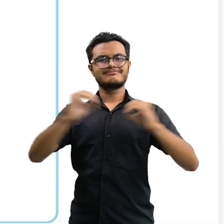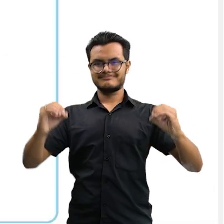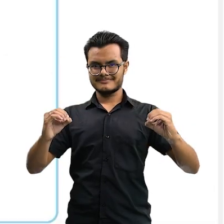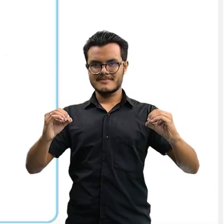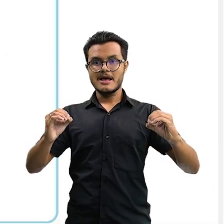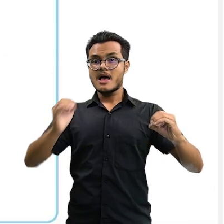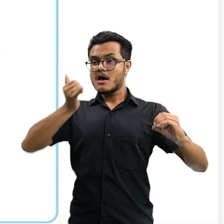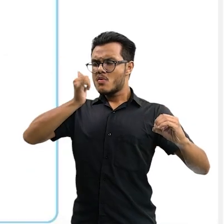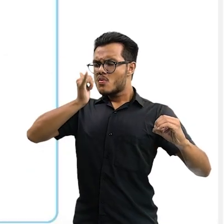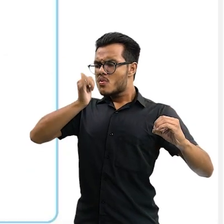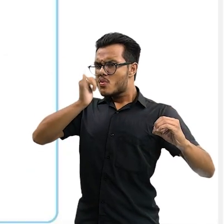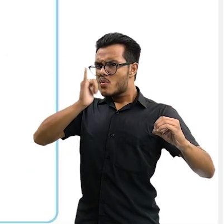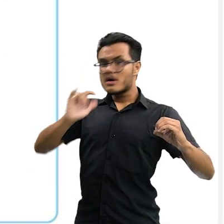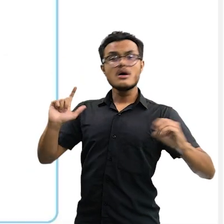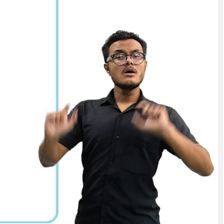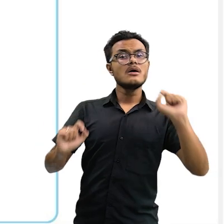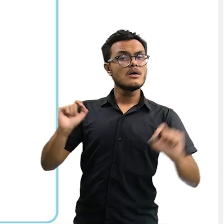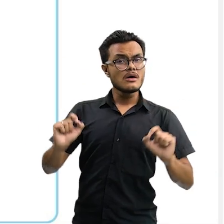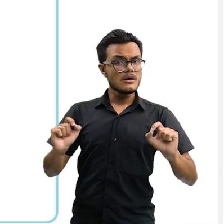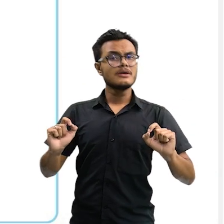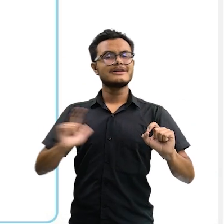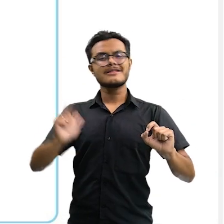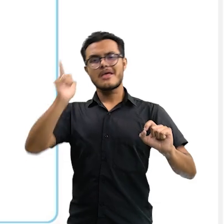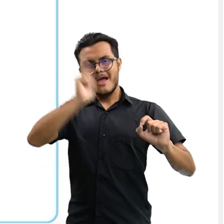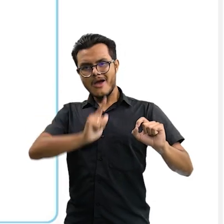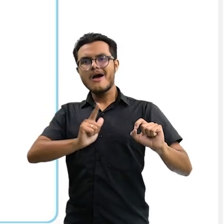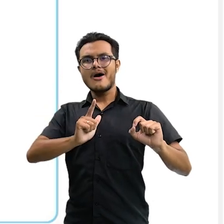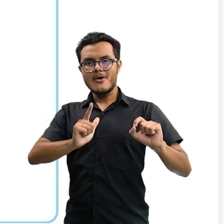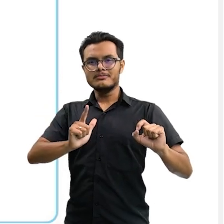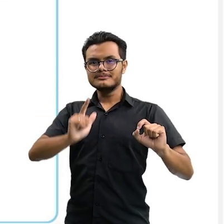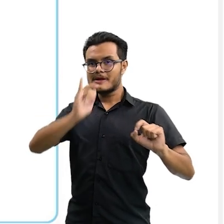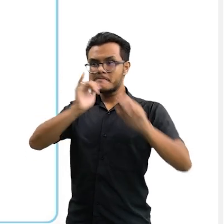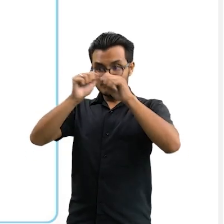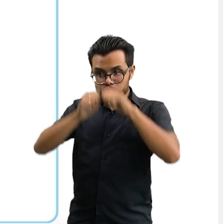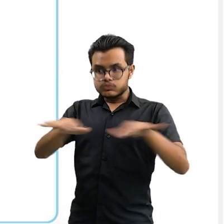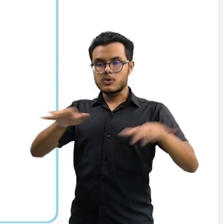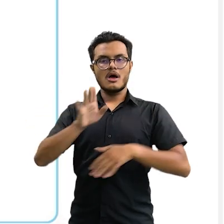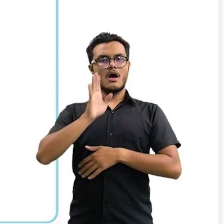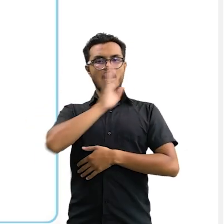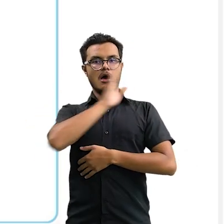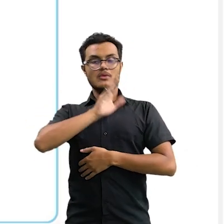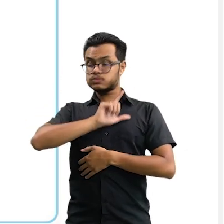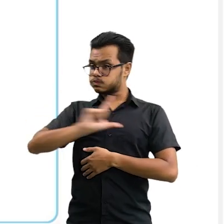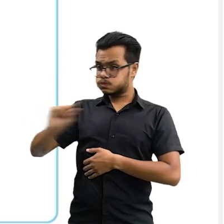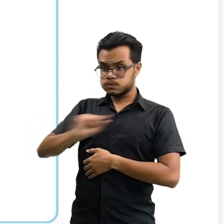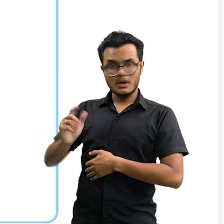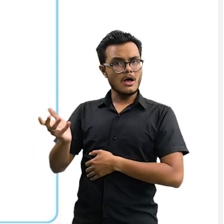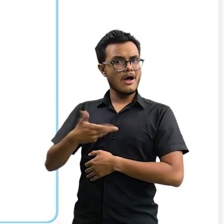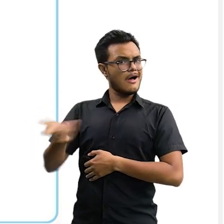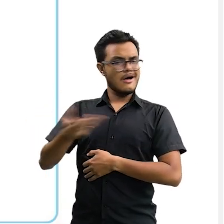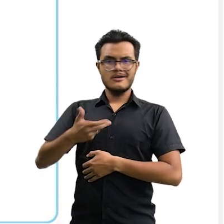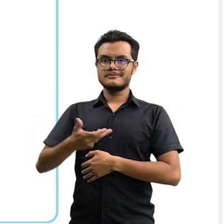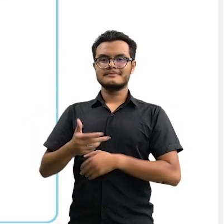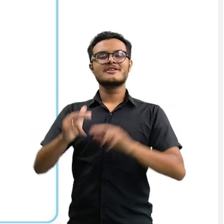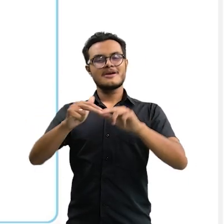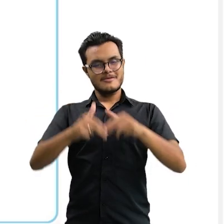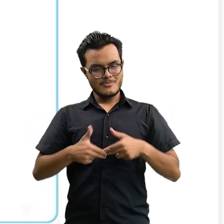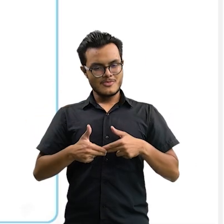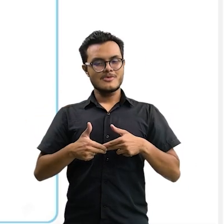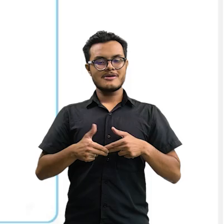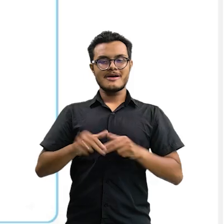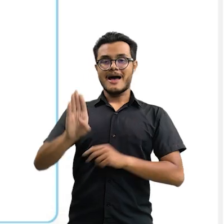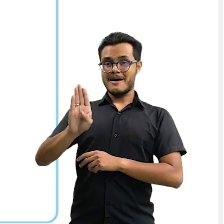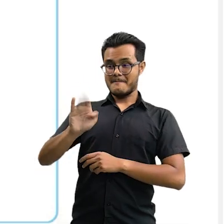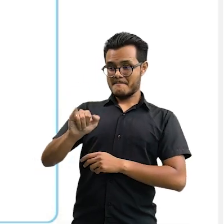impulso, ele seja transmitido de forma muito rápida. Por isso que a nossa bainha de